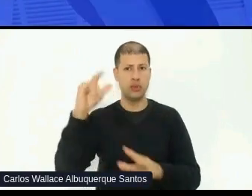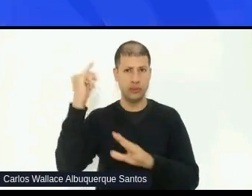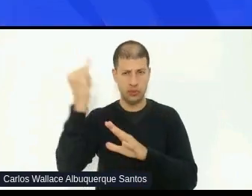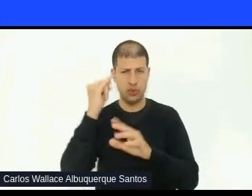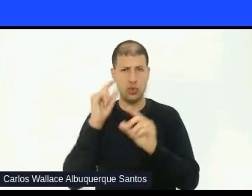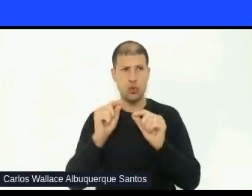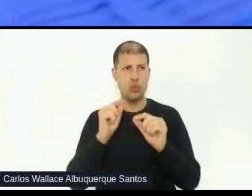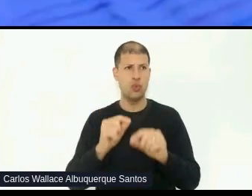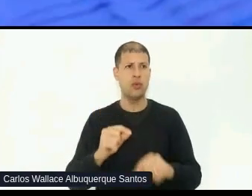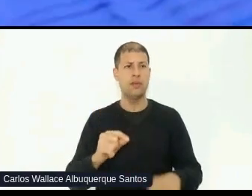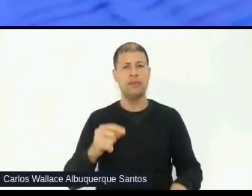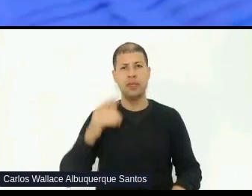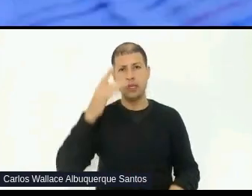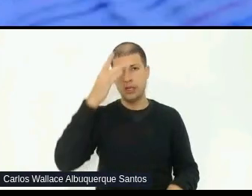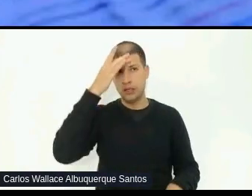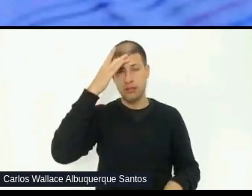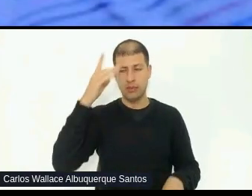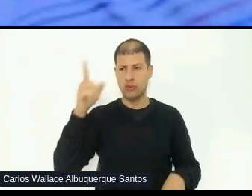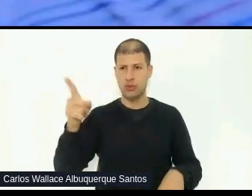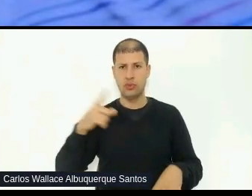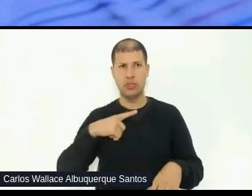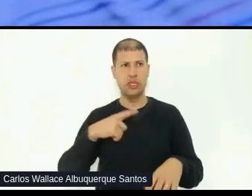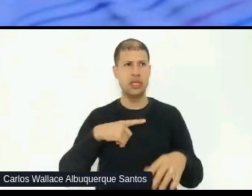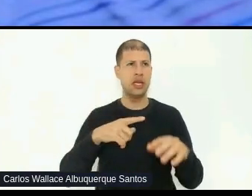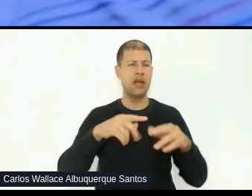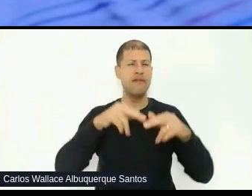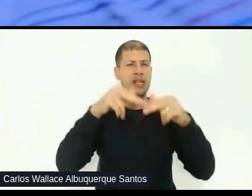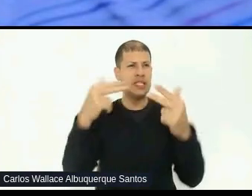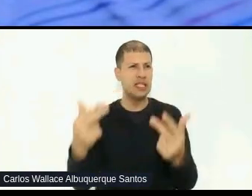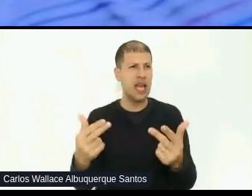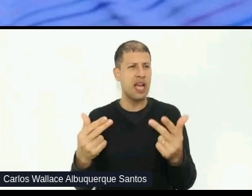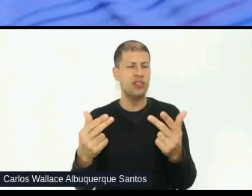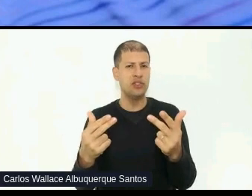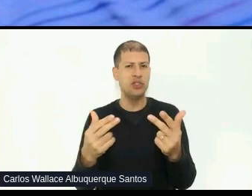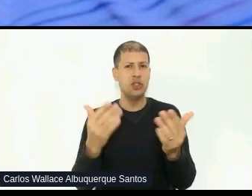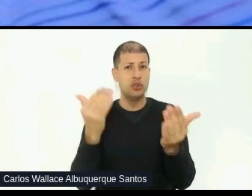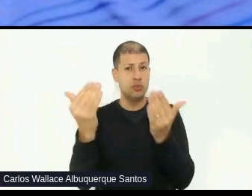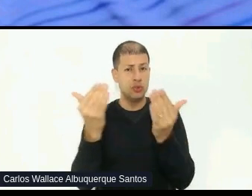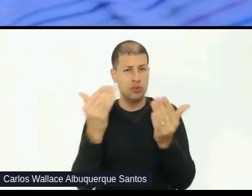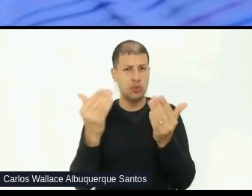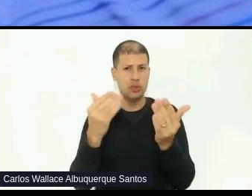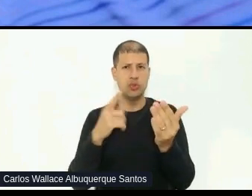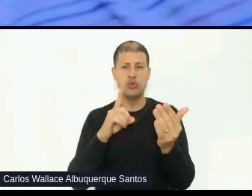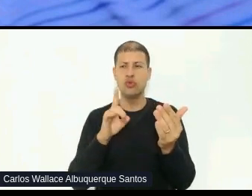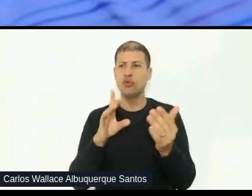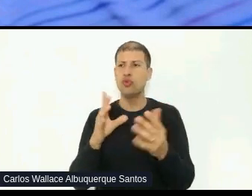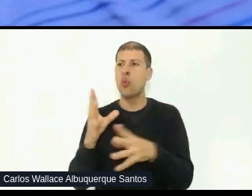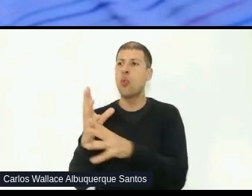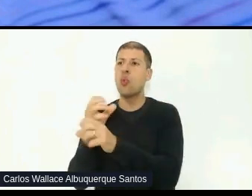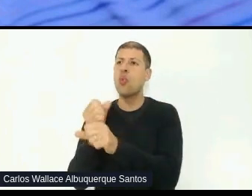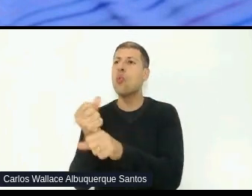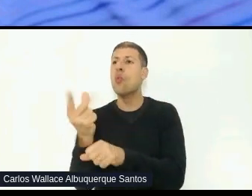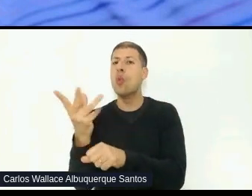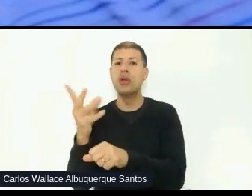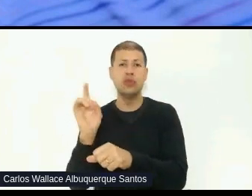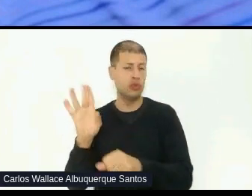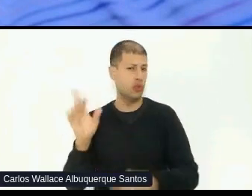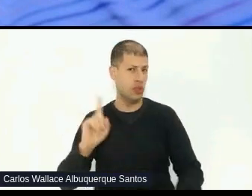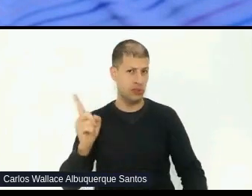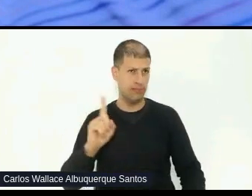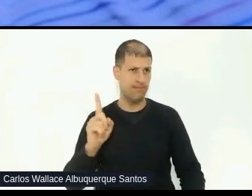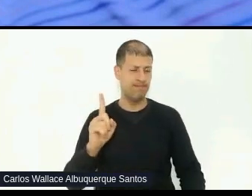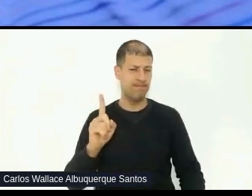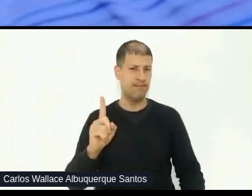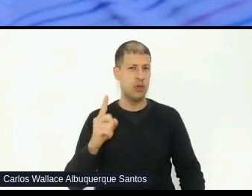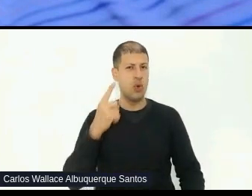traga mais métricas sobre diversidade. Não só métricas demográficas, tá, pessoal? Não só a quantidade de pessoas. Olha